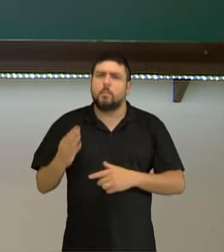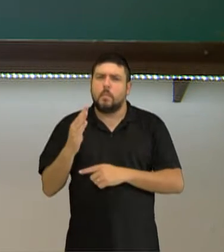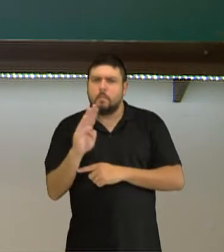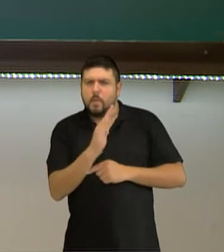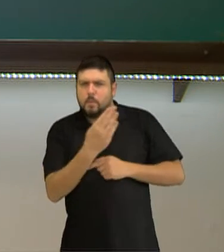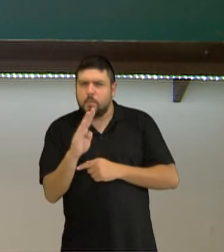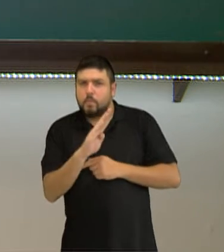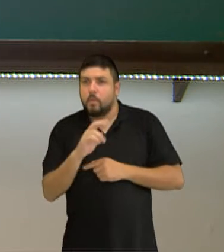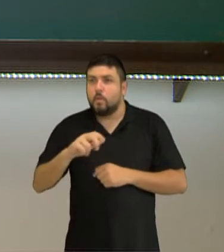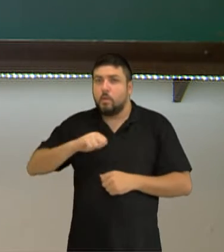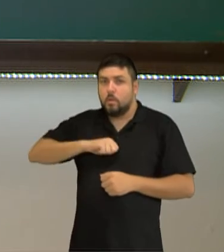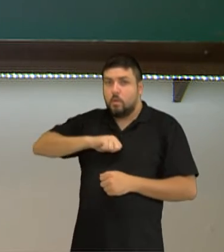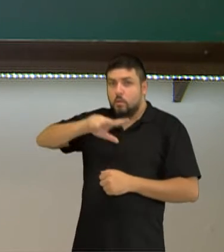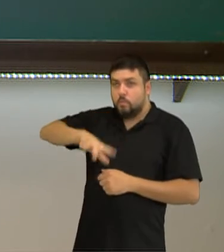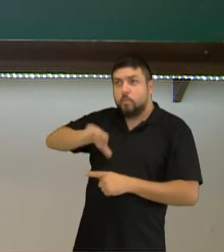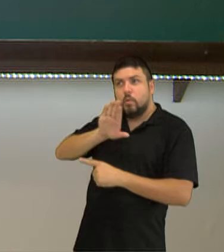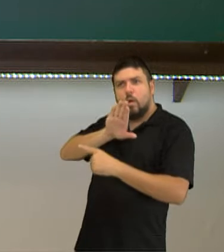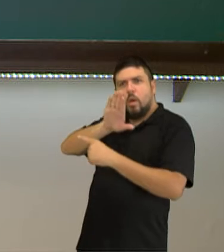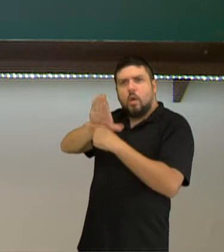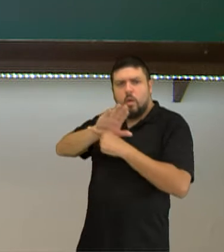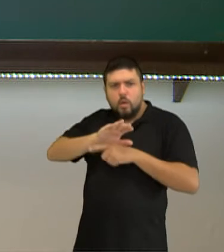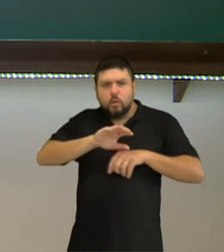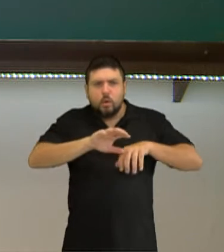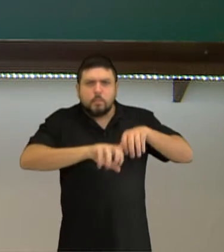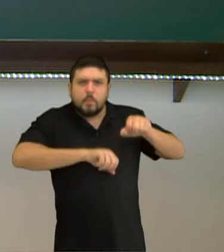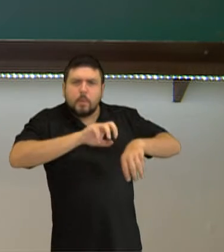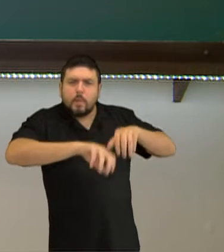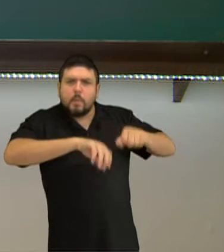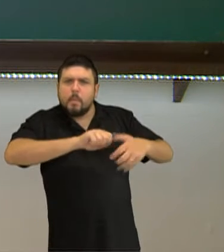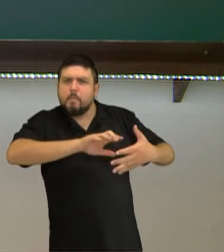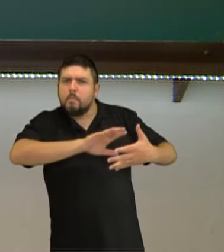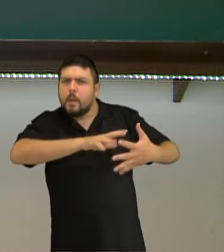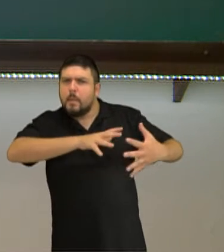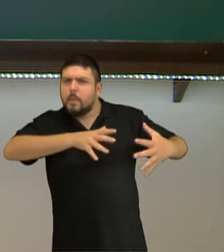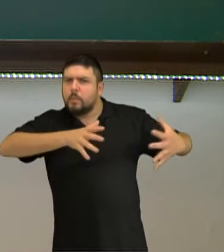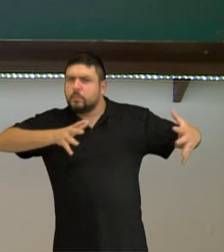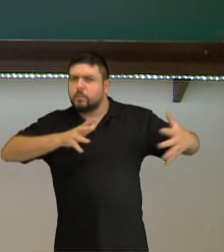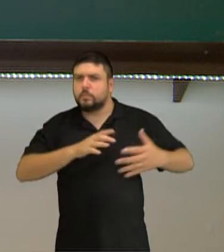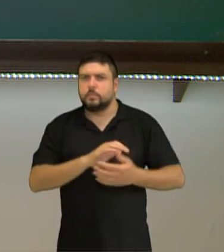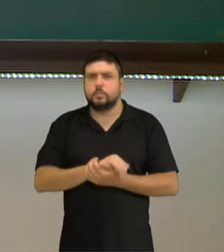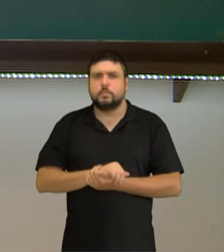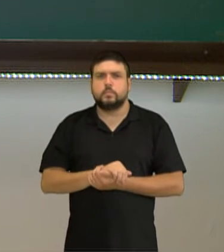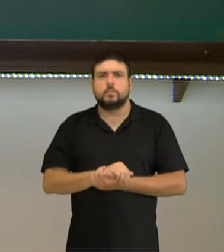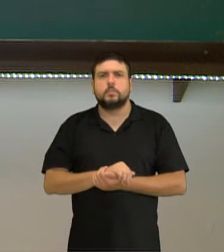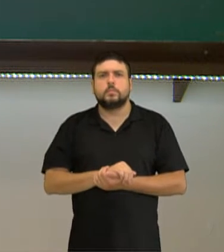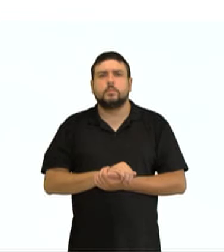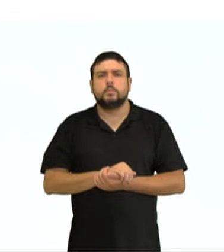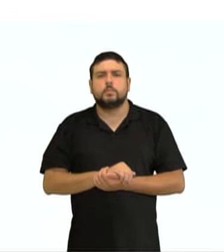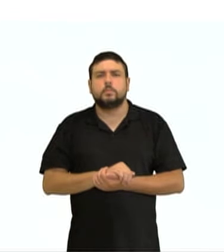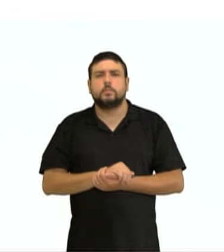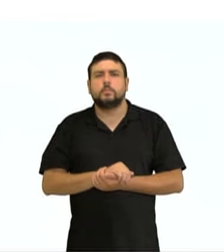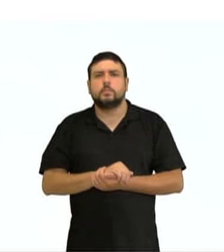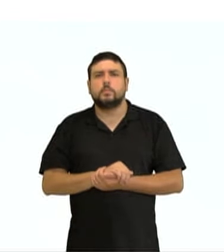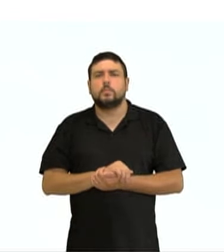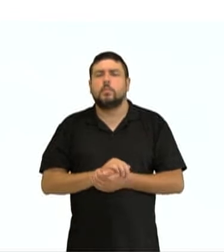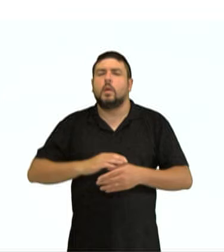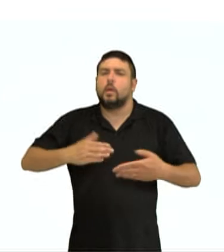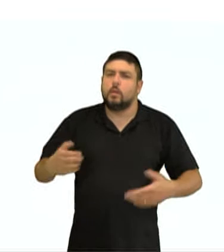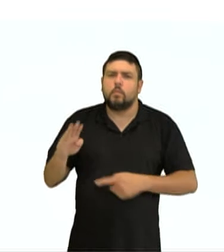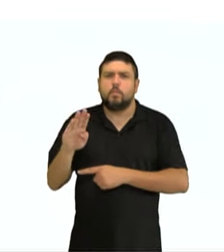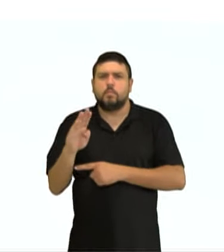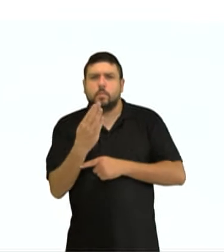fronteiras portuguesas aqui na América, para além do Tratado de Tordesilhas. Gente, então as bandeiras, a partir do